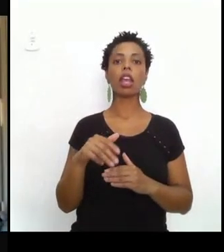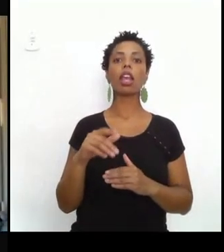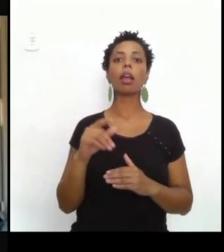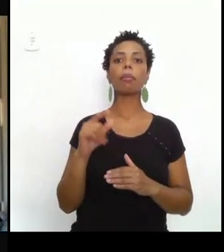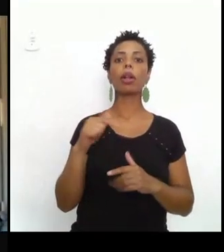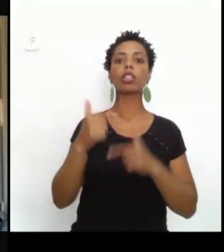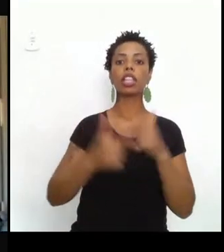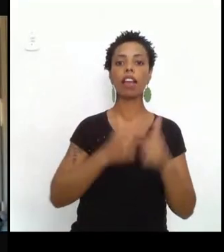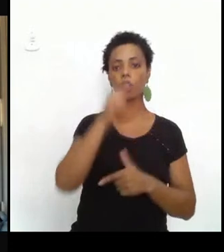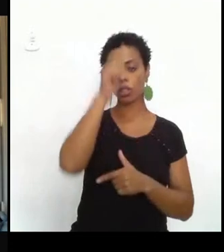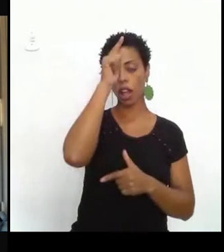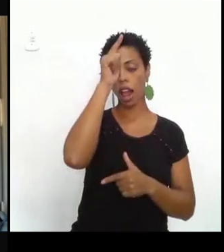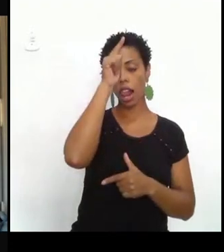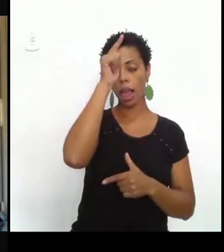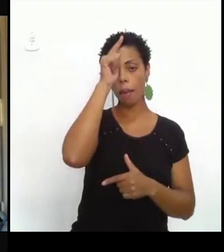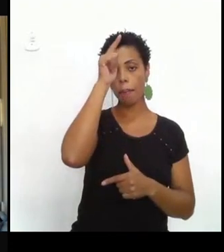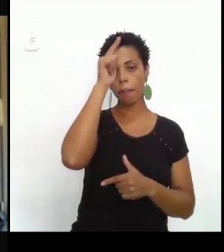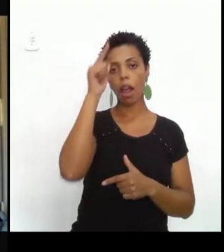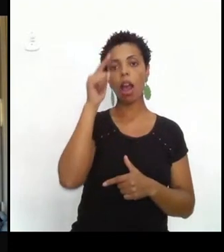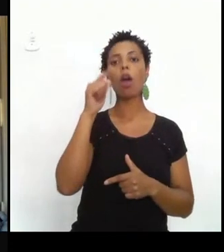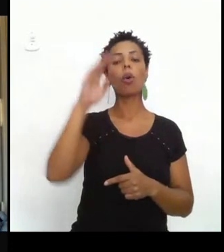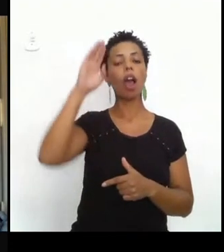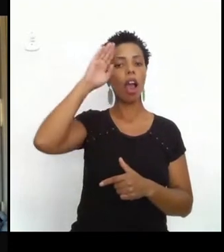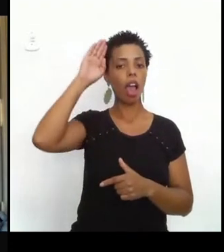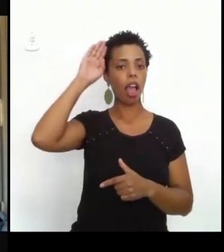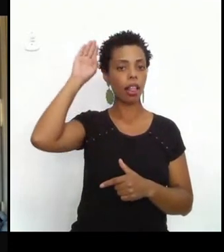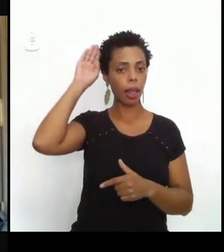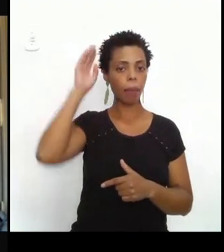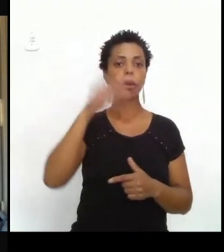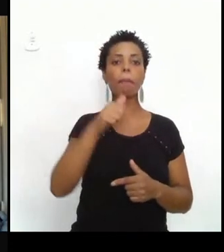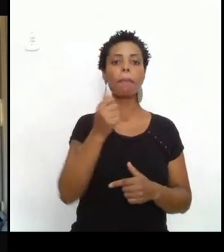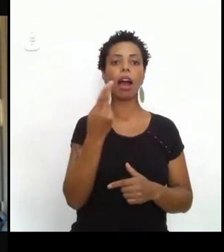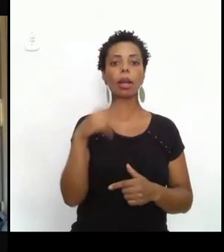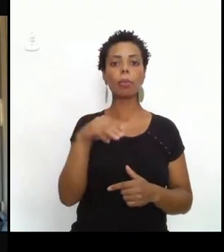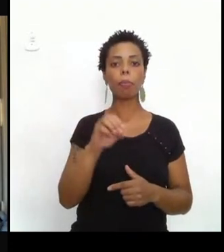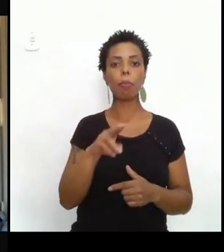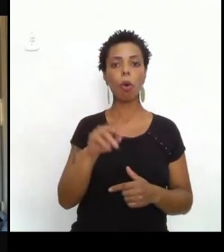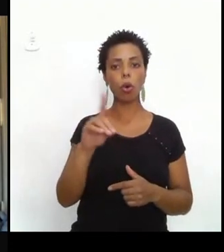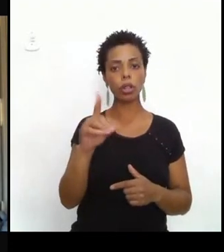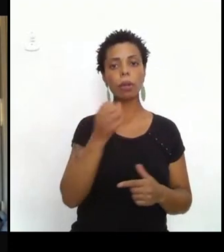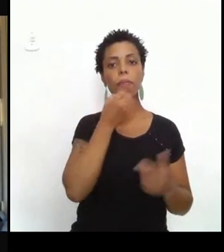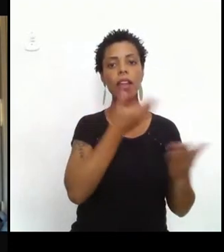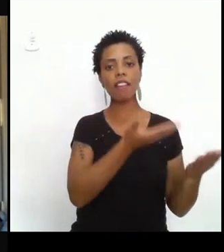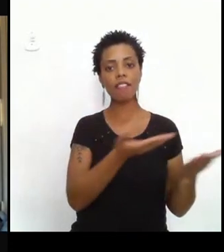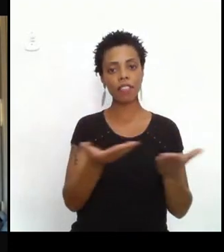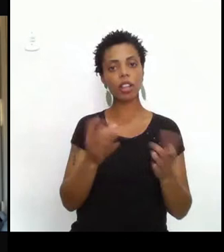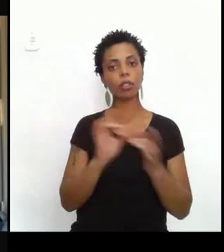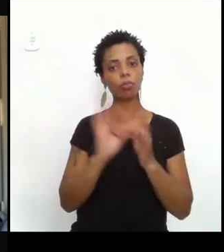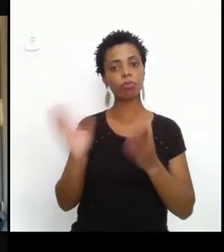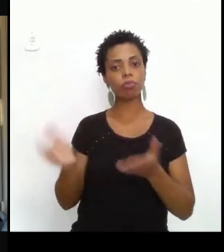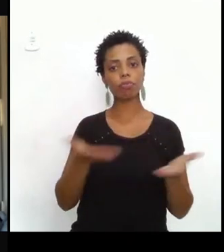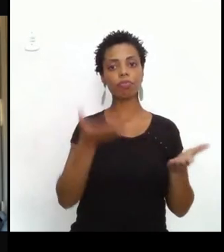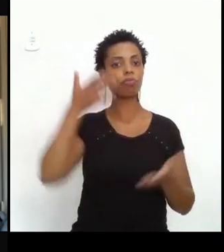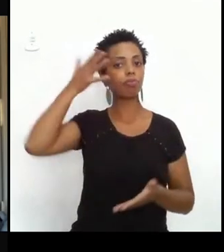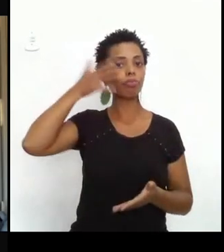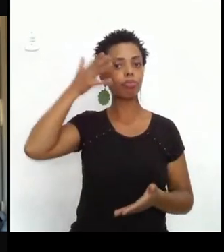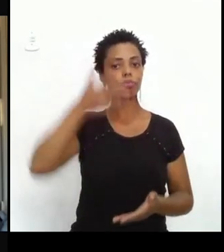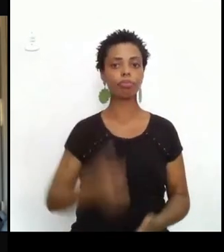e é mármore seja bem-vindo palavra estar com você agora